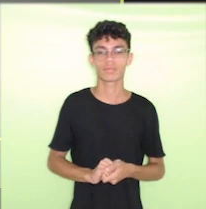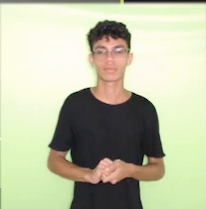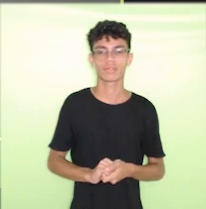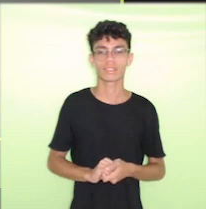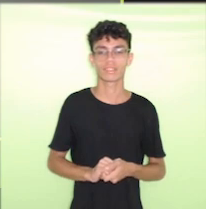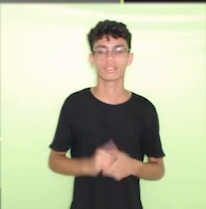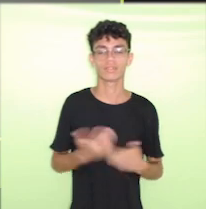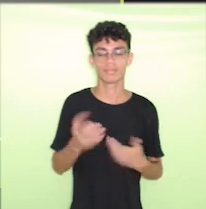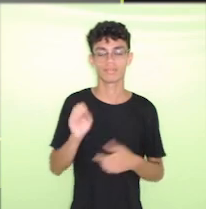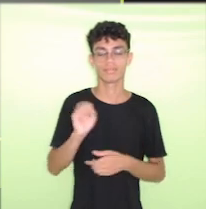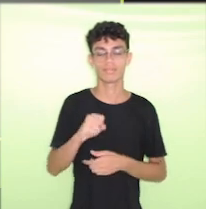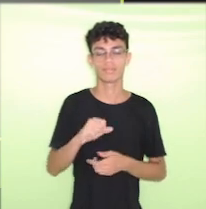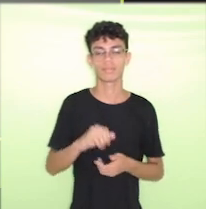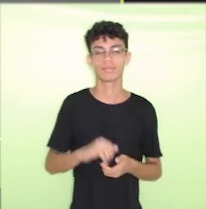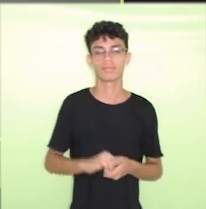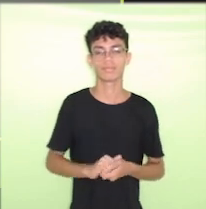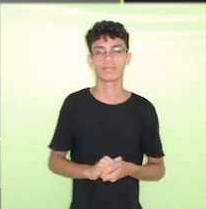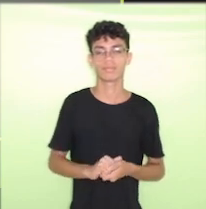Sim, sim.